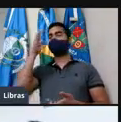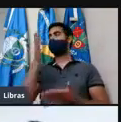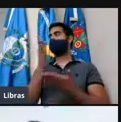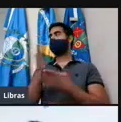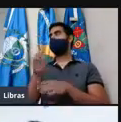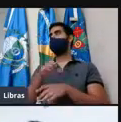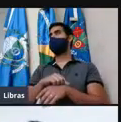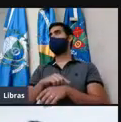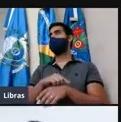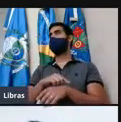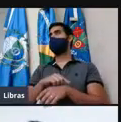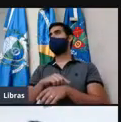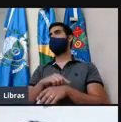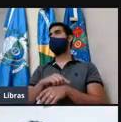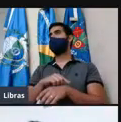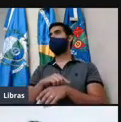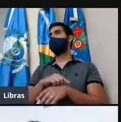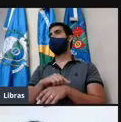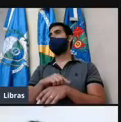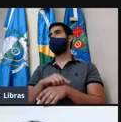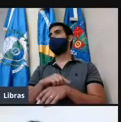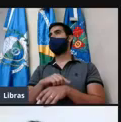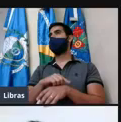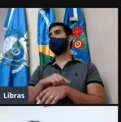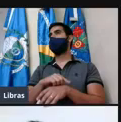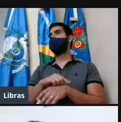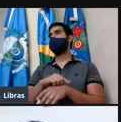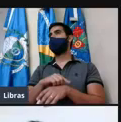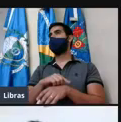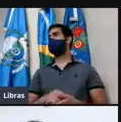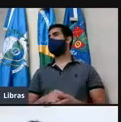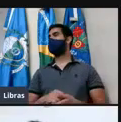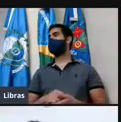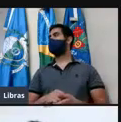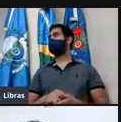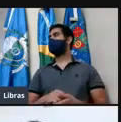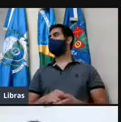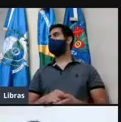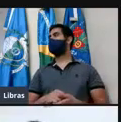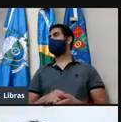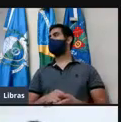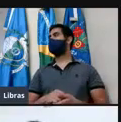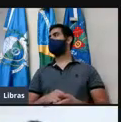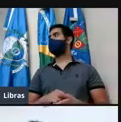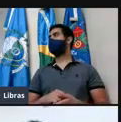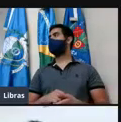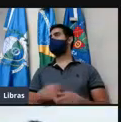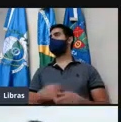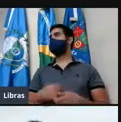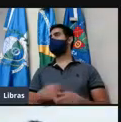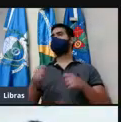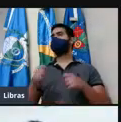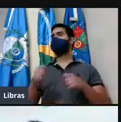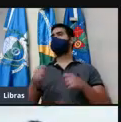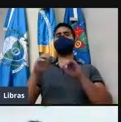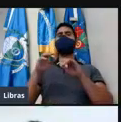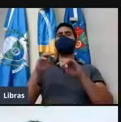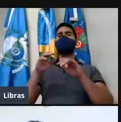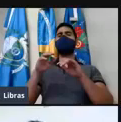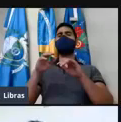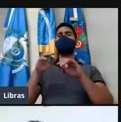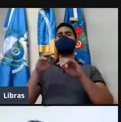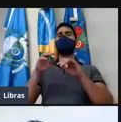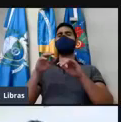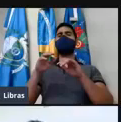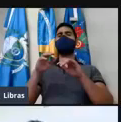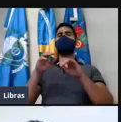vencido. Então, você comunique ao secretário que amanhã vence